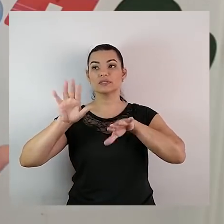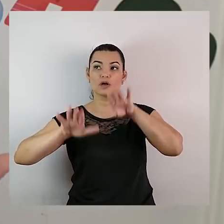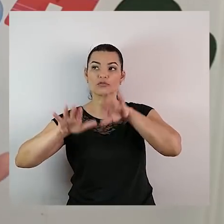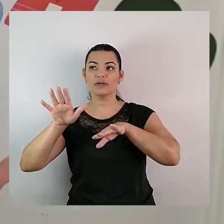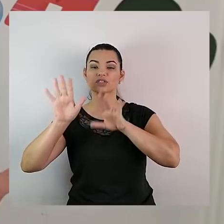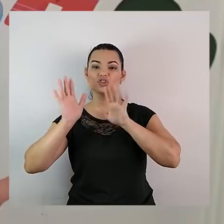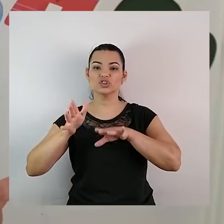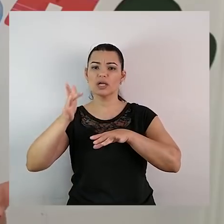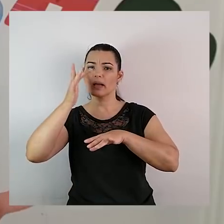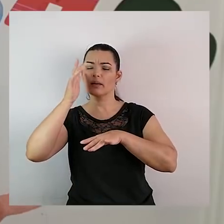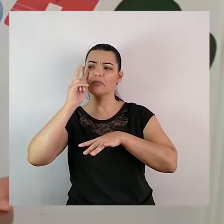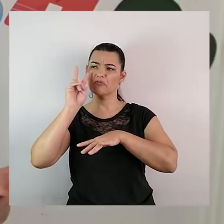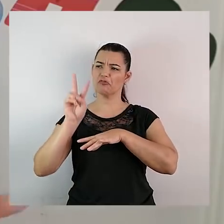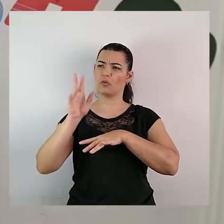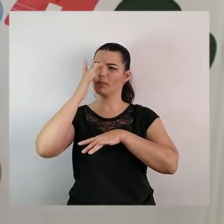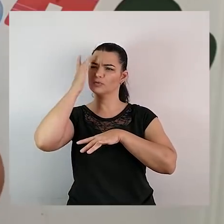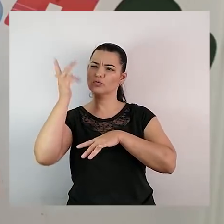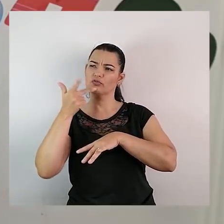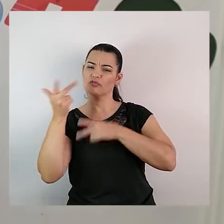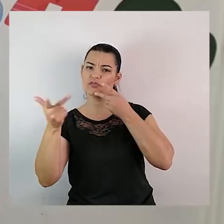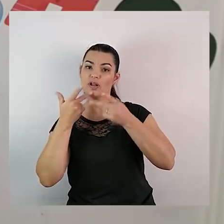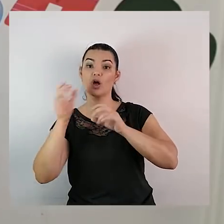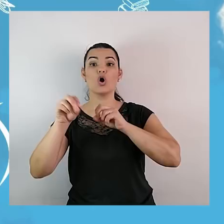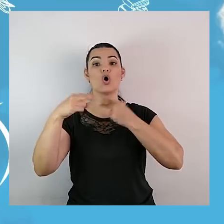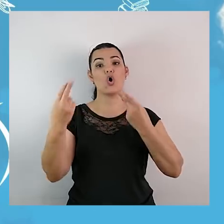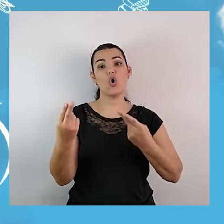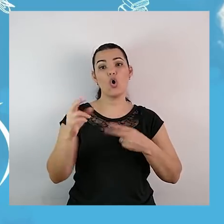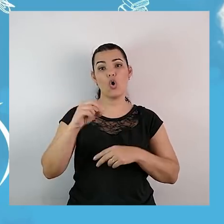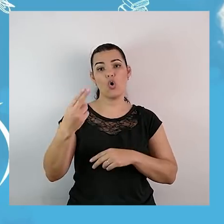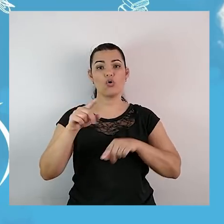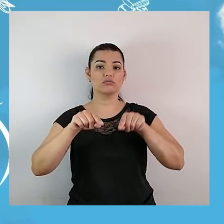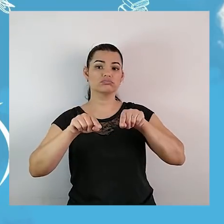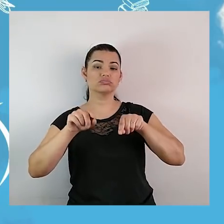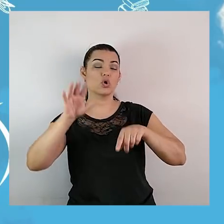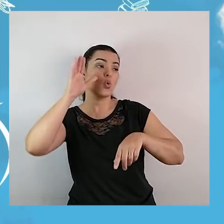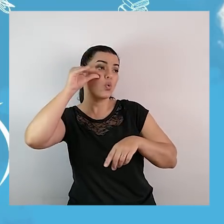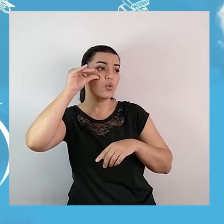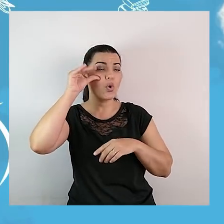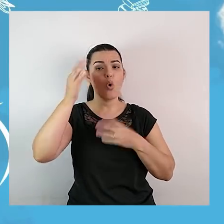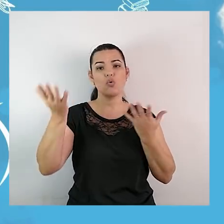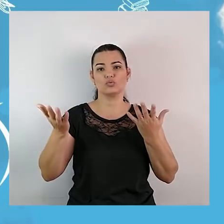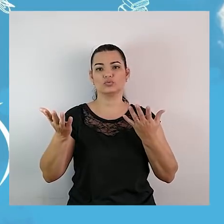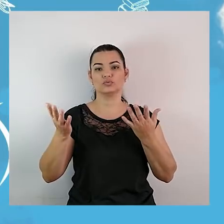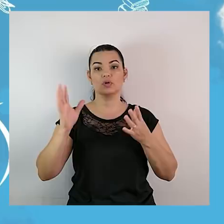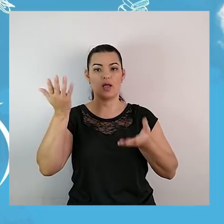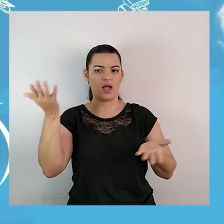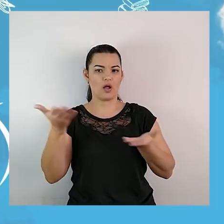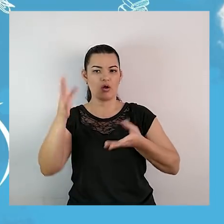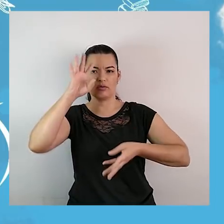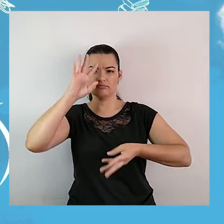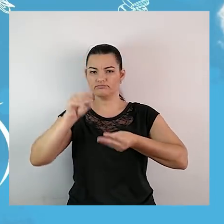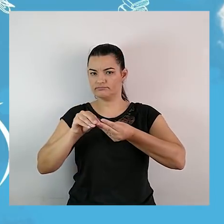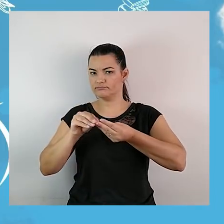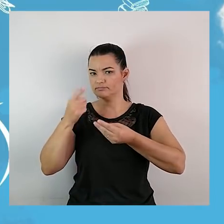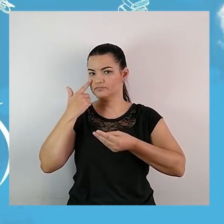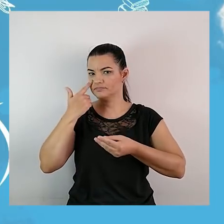têm curiosidade em saber algo a respeito dela. Então, olha aí a nossa síntese de